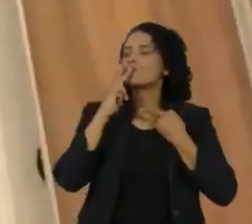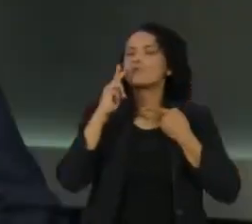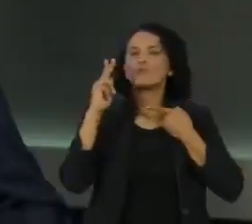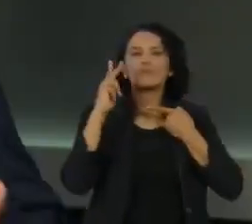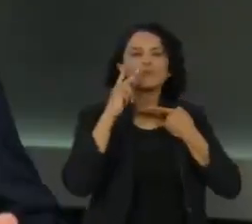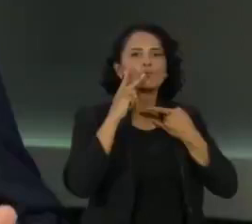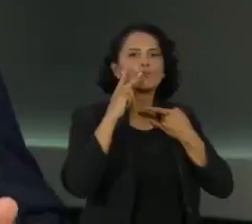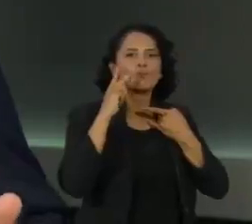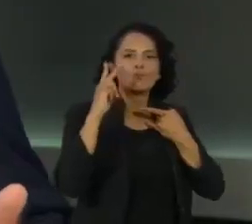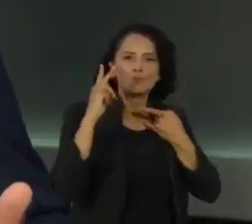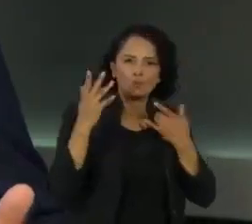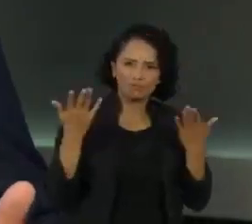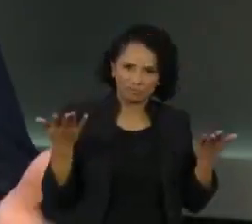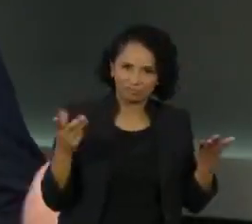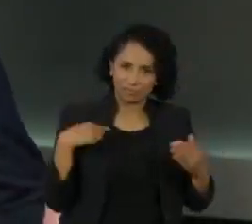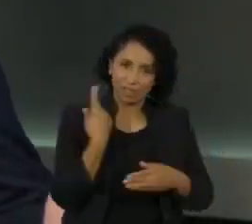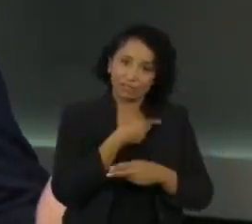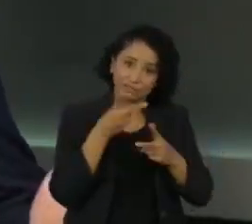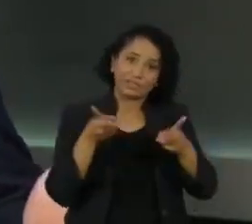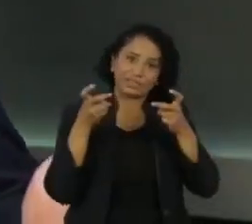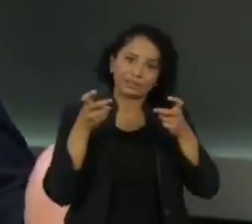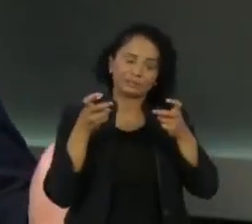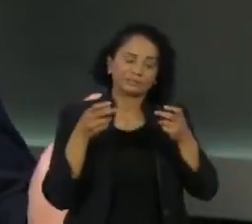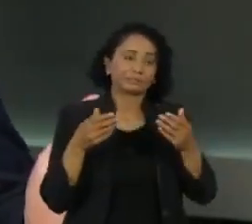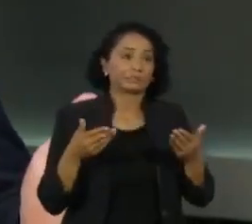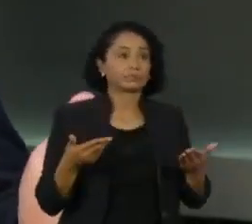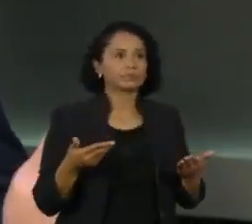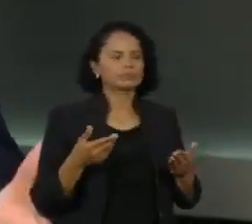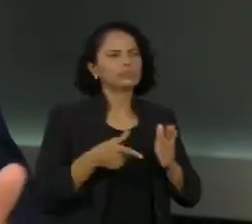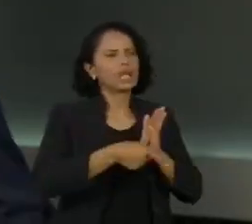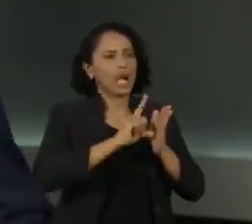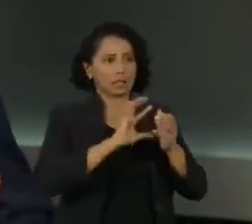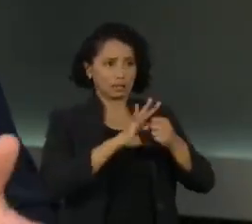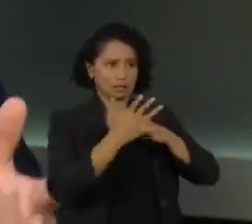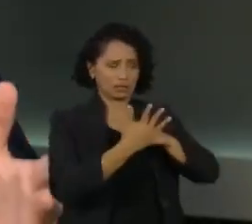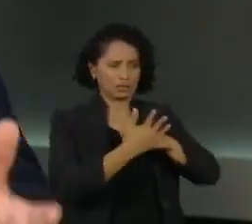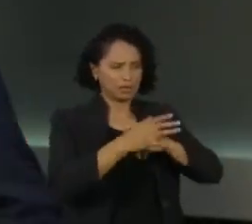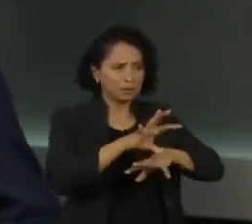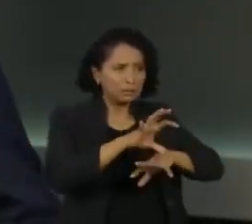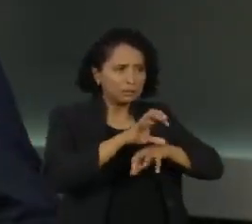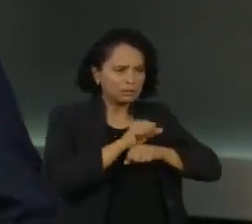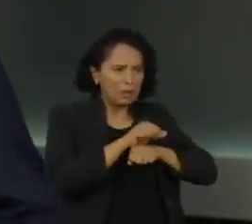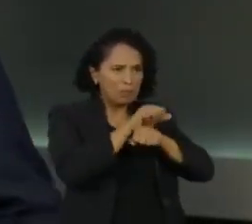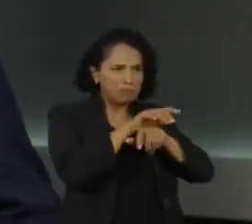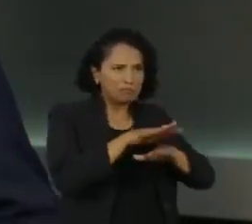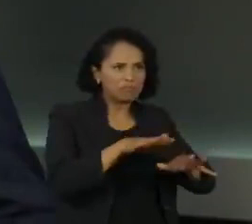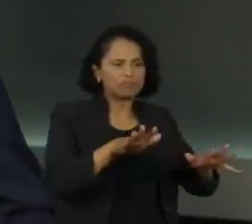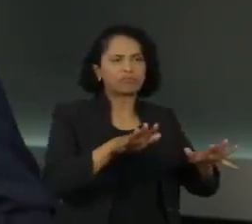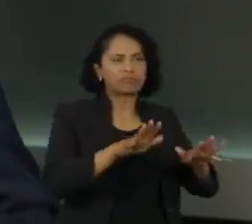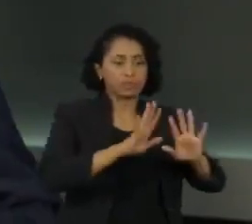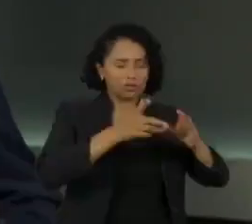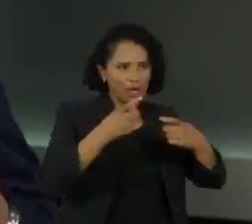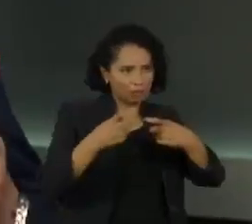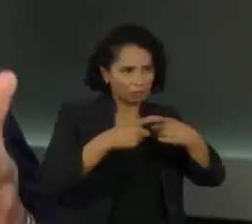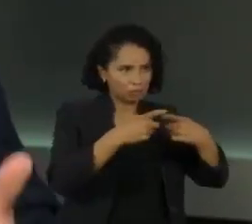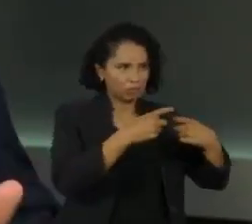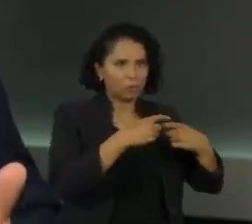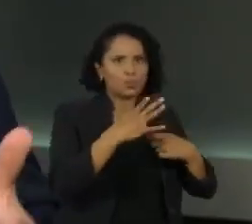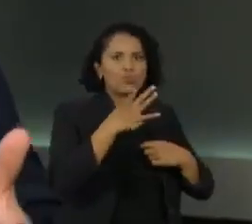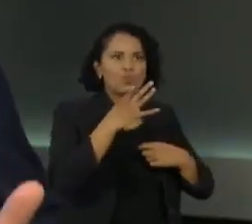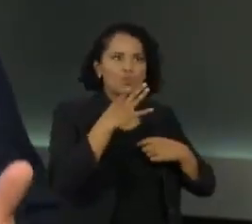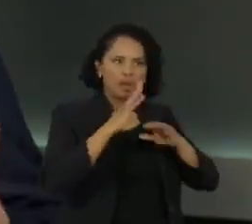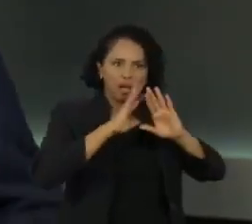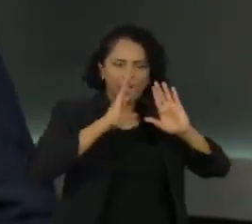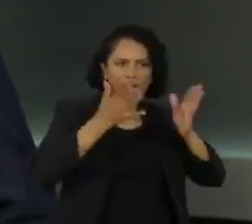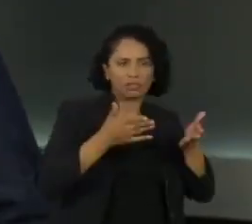notado, né? Antes da Covid cair sobre nossas cabeças, a medicina já sabia dos